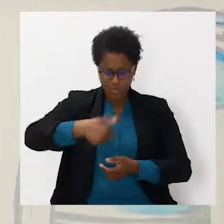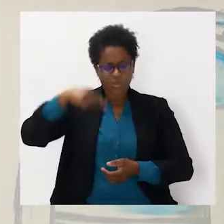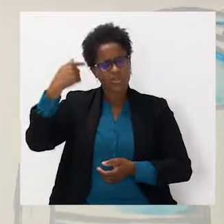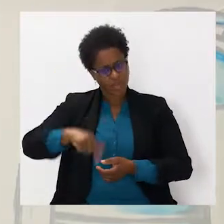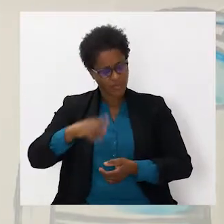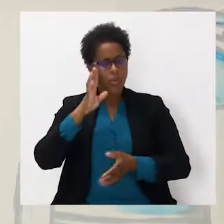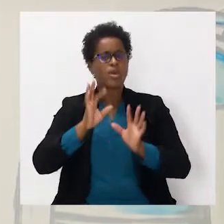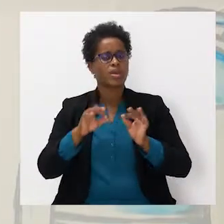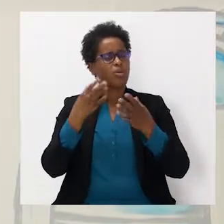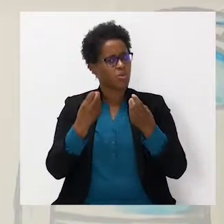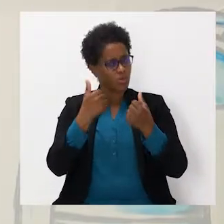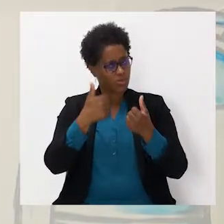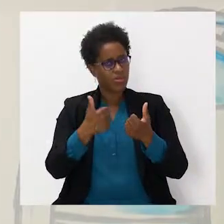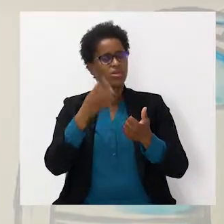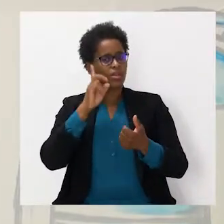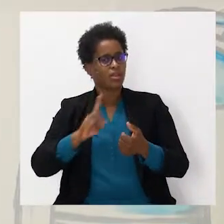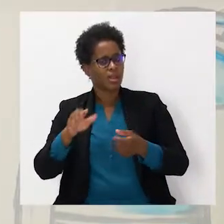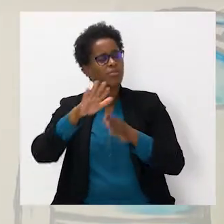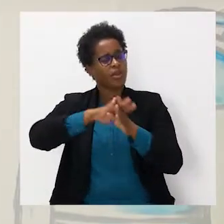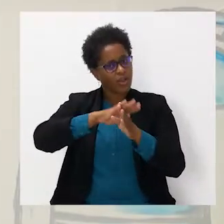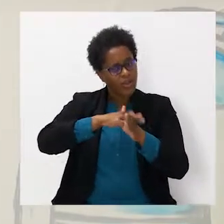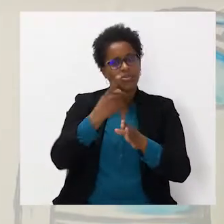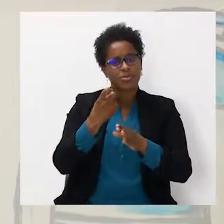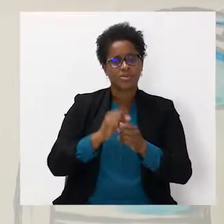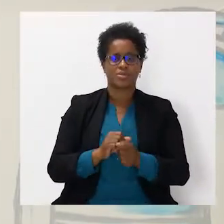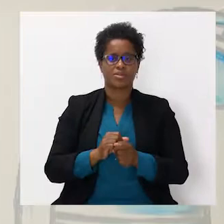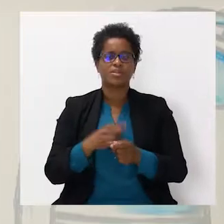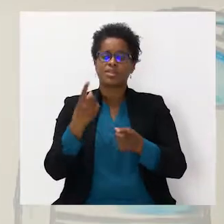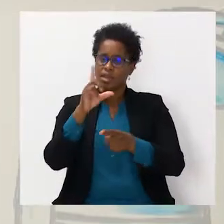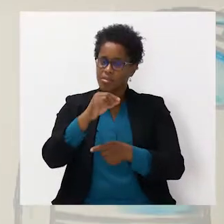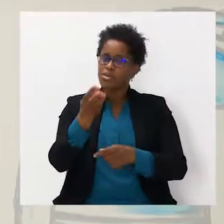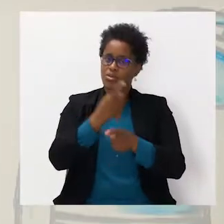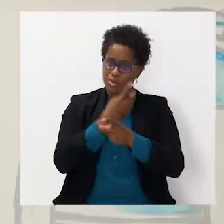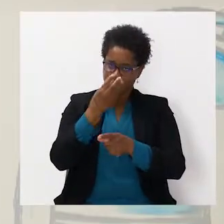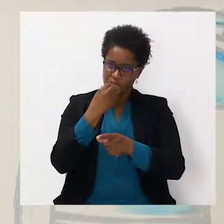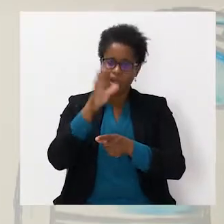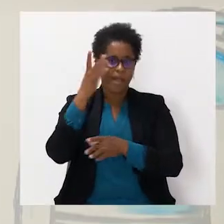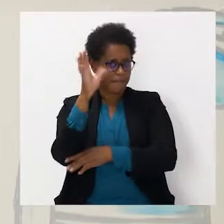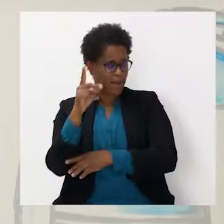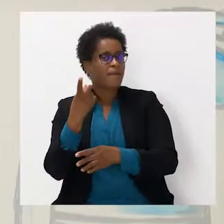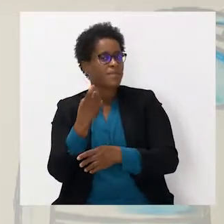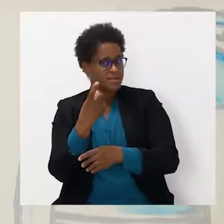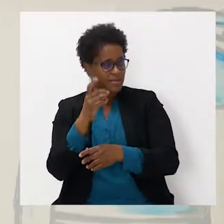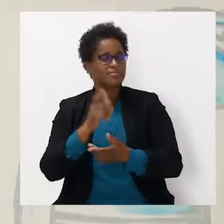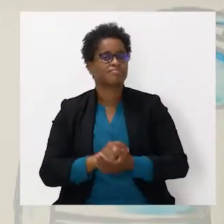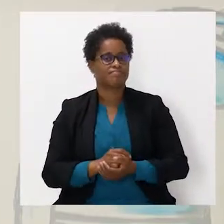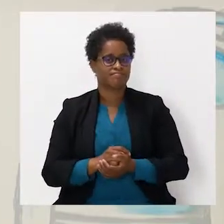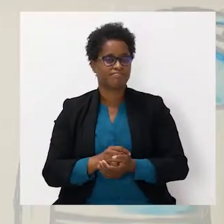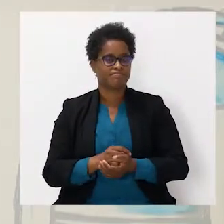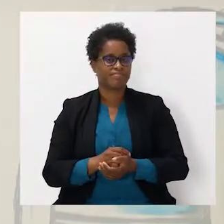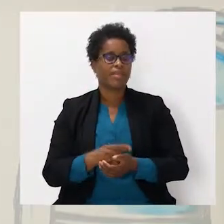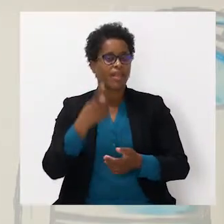cuidar bem delas. Precisam de carinhos, de alimentação. A planta precisa dela. Por isso na